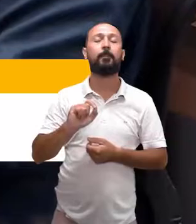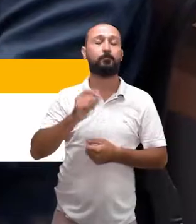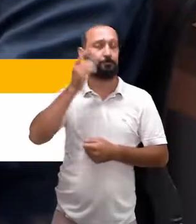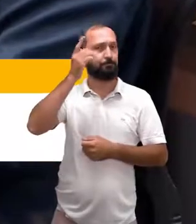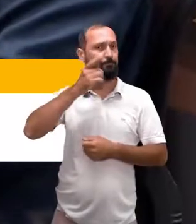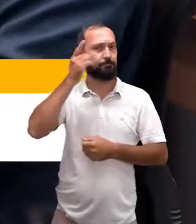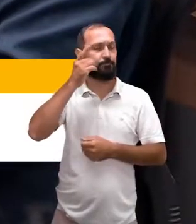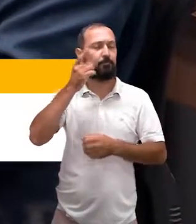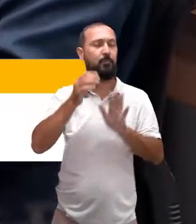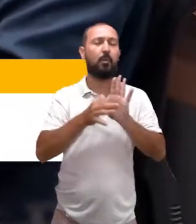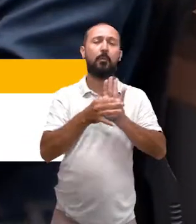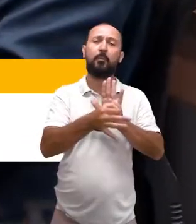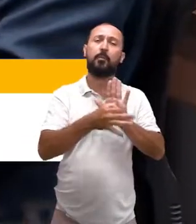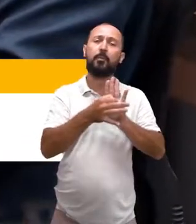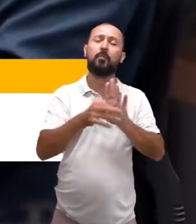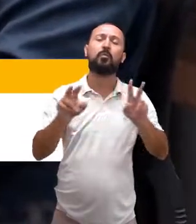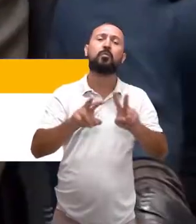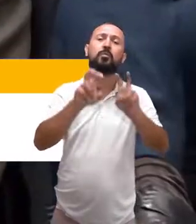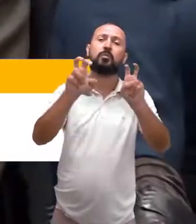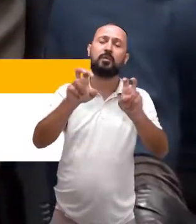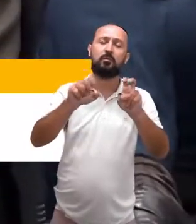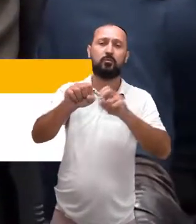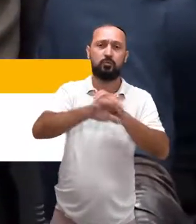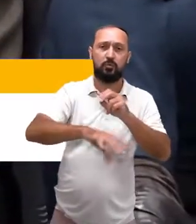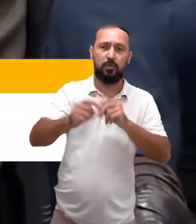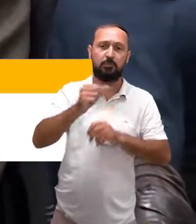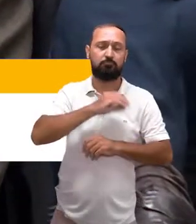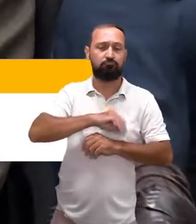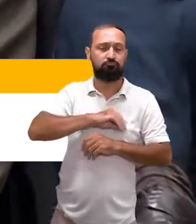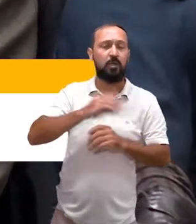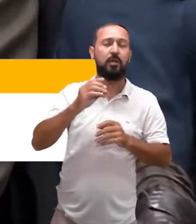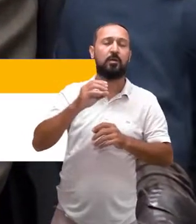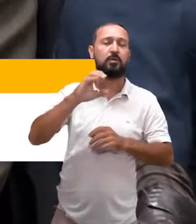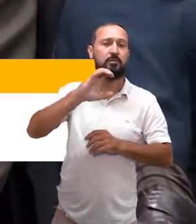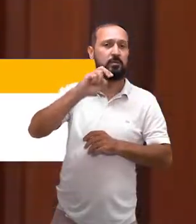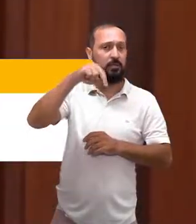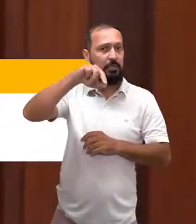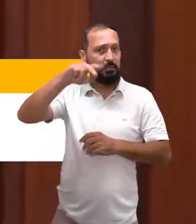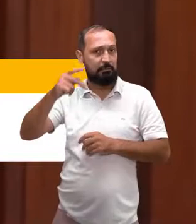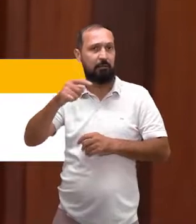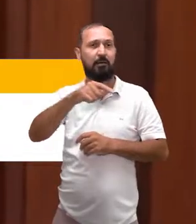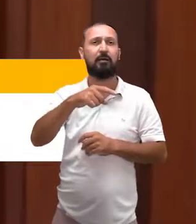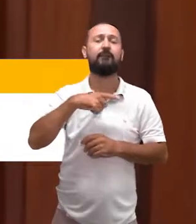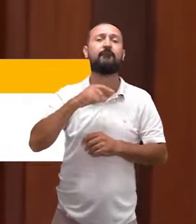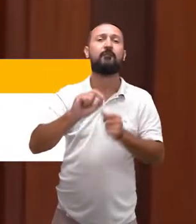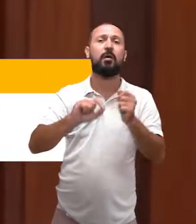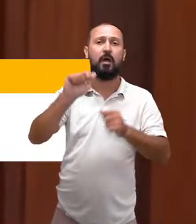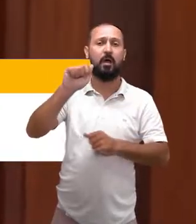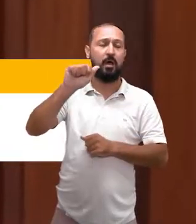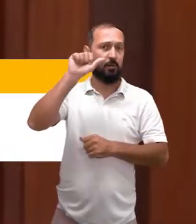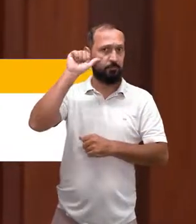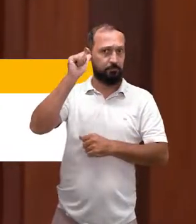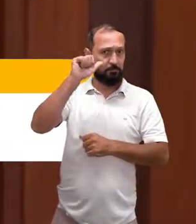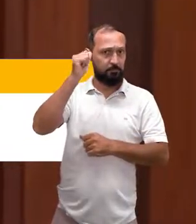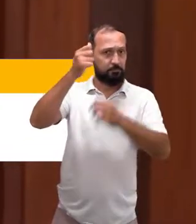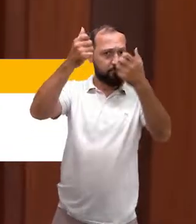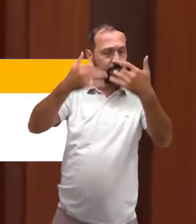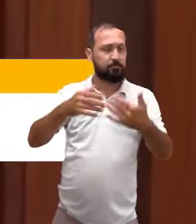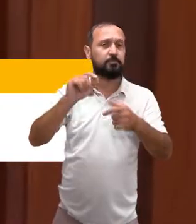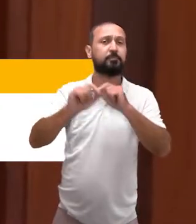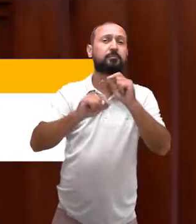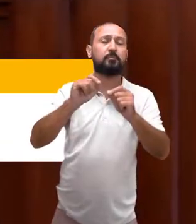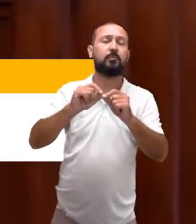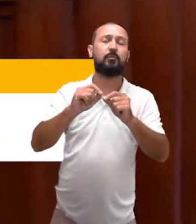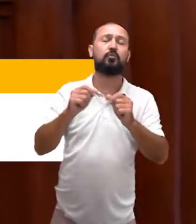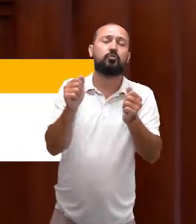os parlamentares, propostas na área social, como transferência de renda e CNH social, foram reconhecidas por Amarildo Cruz, líder da bancada